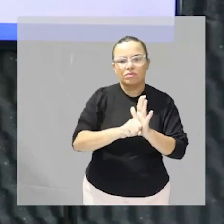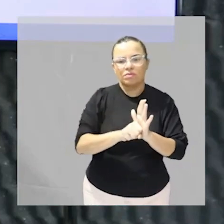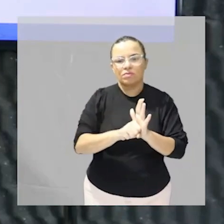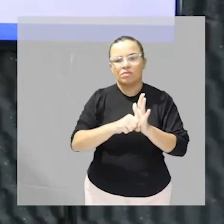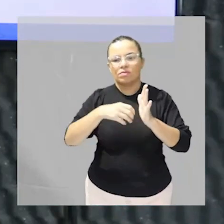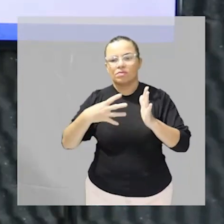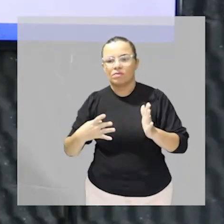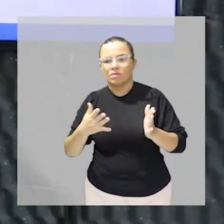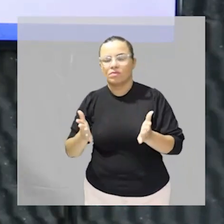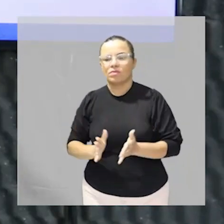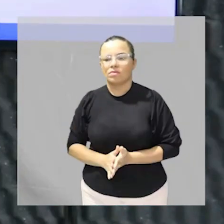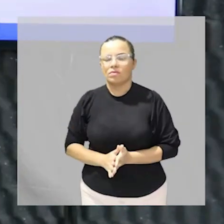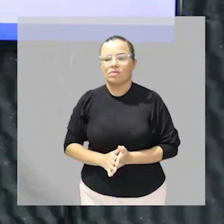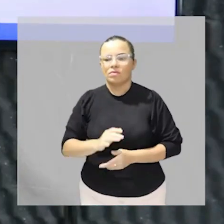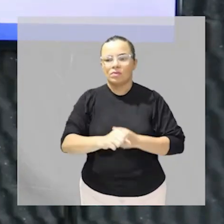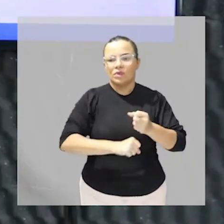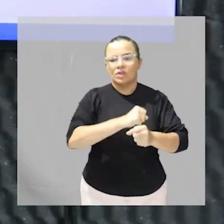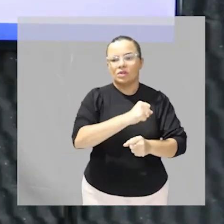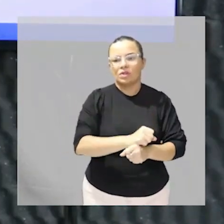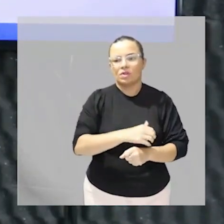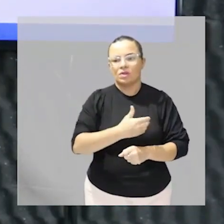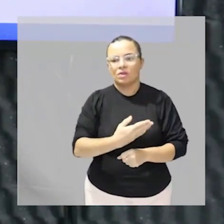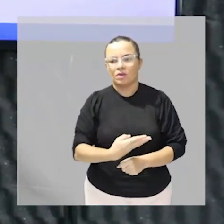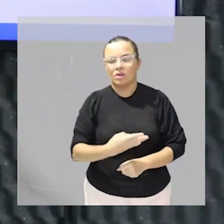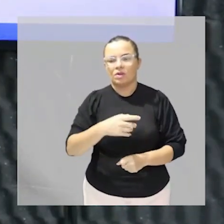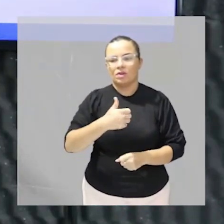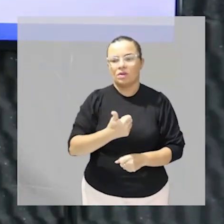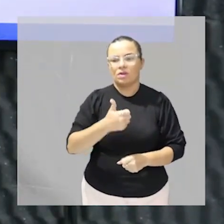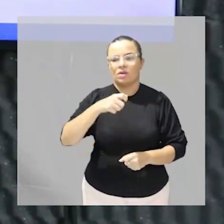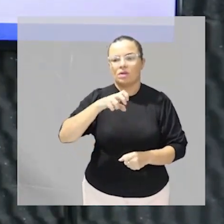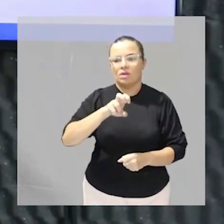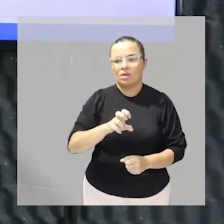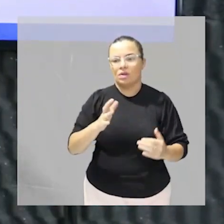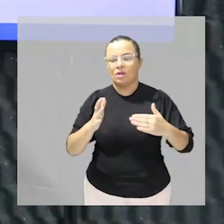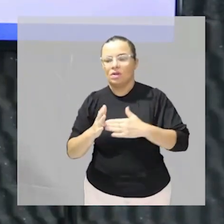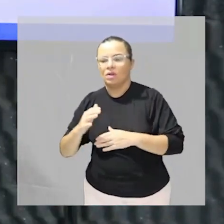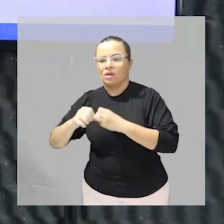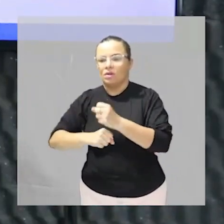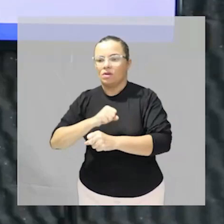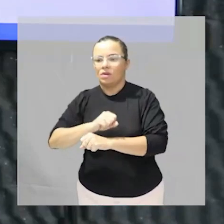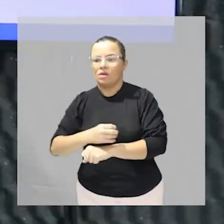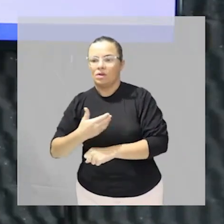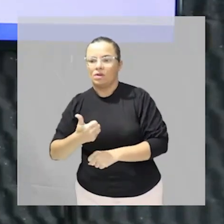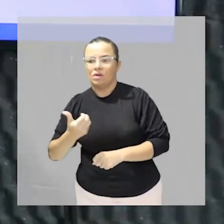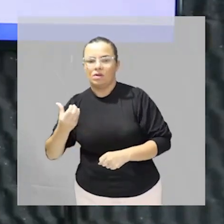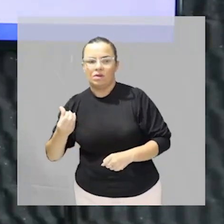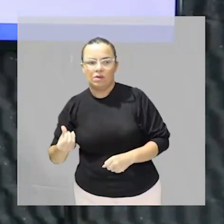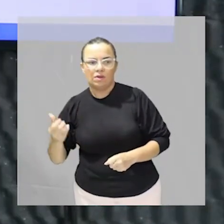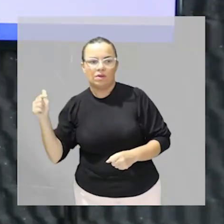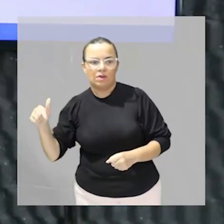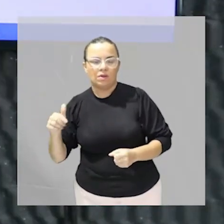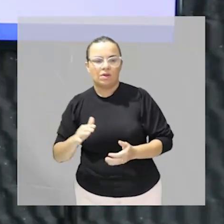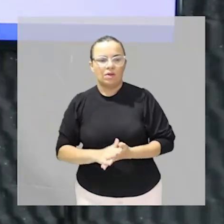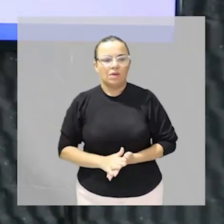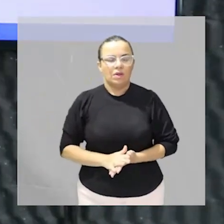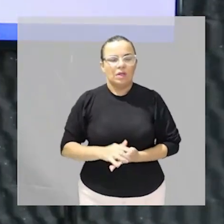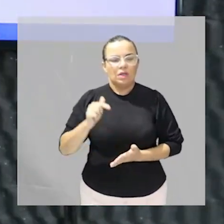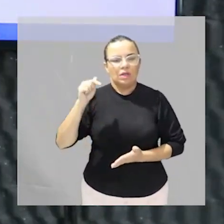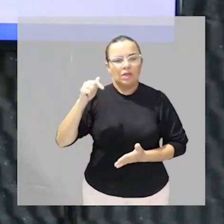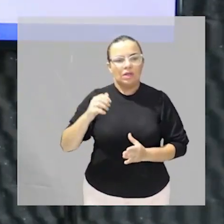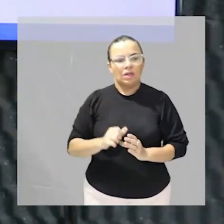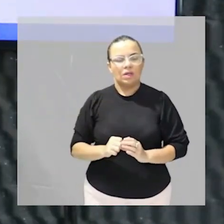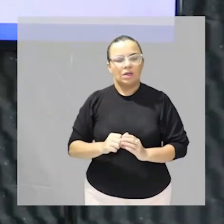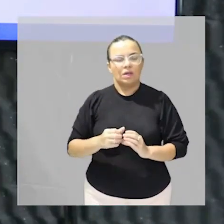e 416, depois de Cristo, na cidade de Alexandria, que Alexandria fazia parte do Império Romano, era uma